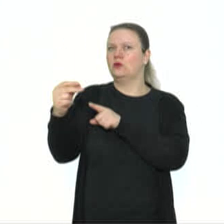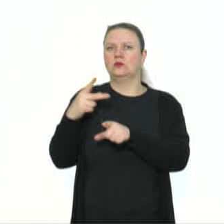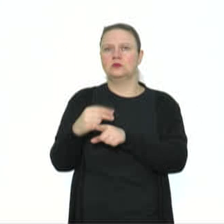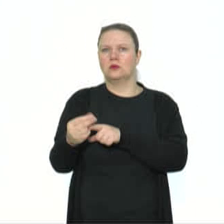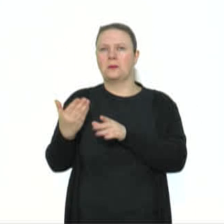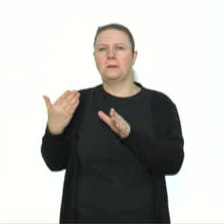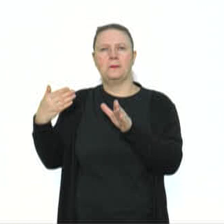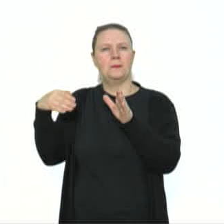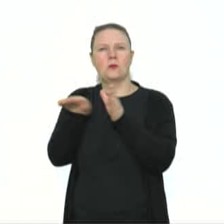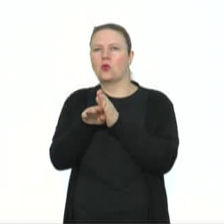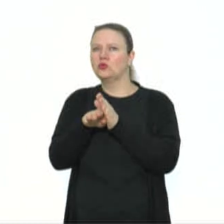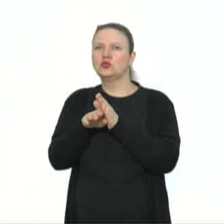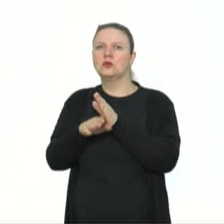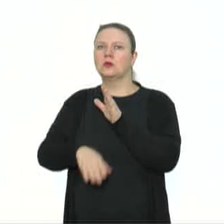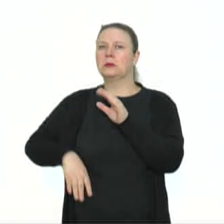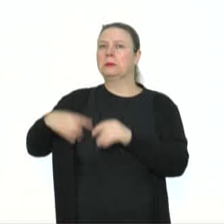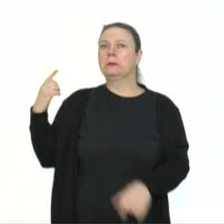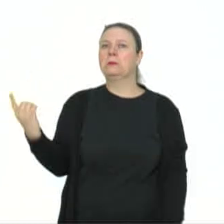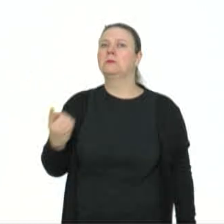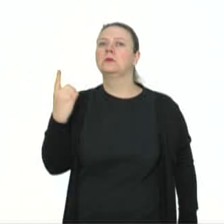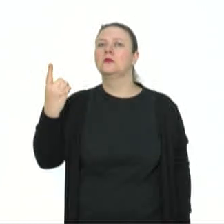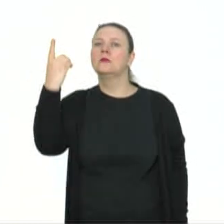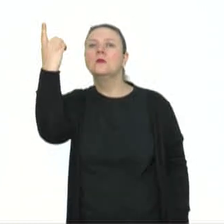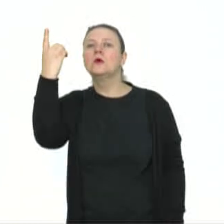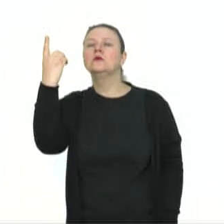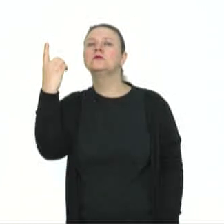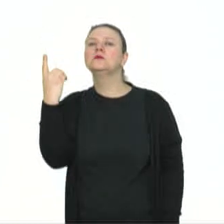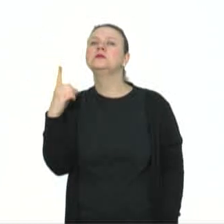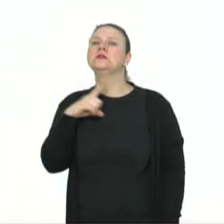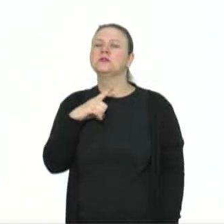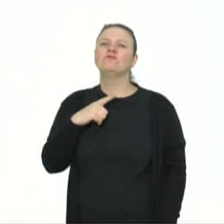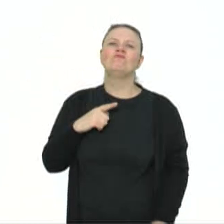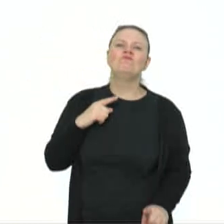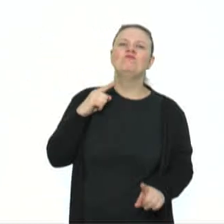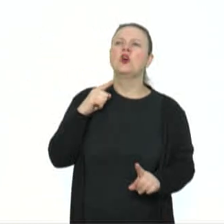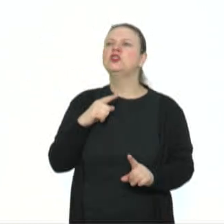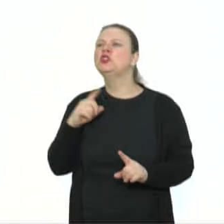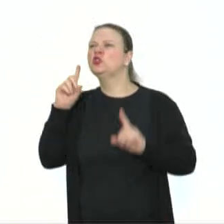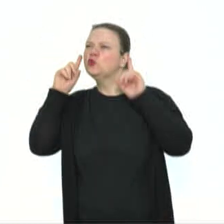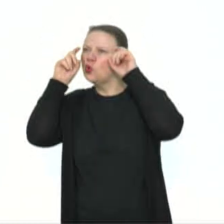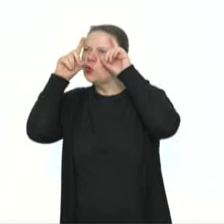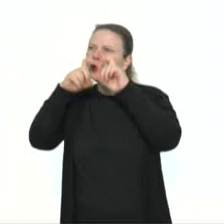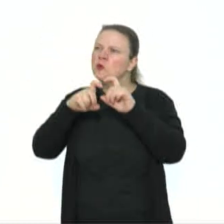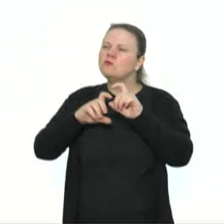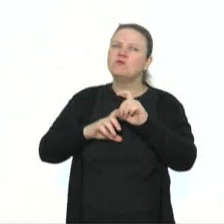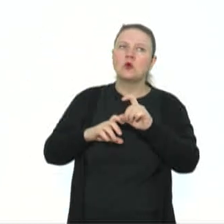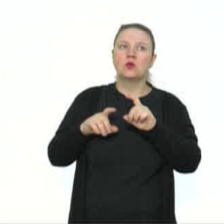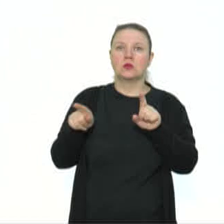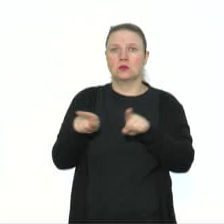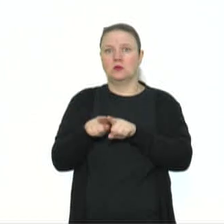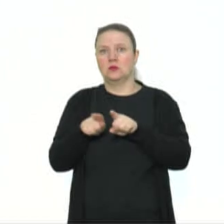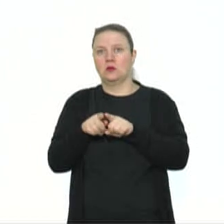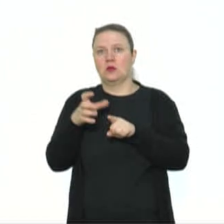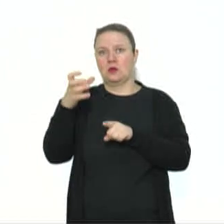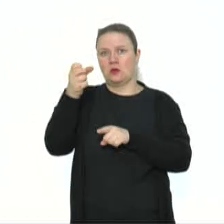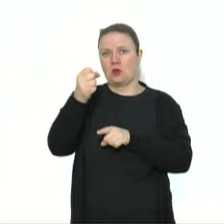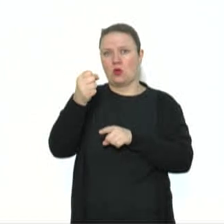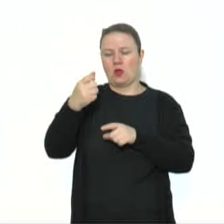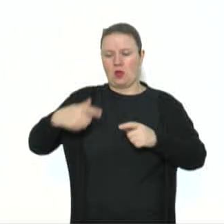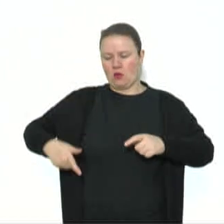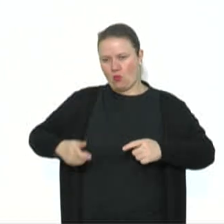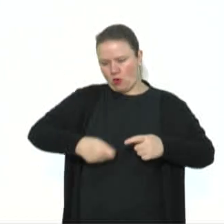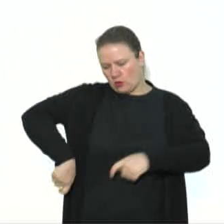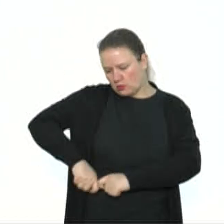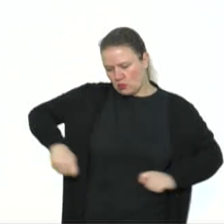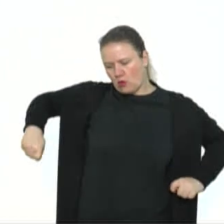superando todos os desafios que os caminhos de agarras montadas por especialistas oferecem, né? Cordas são utilizadas para